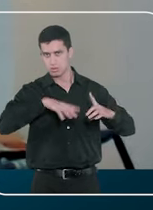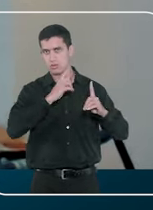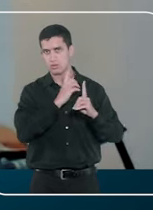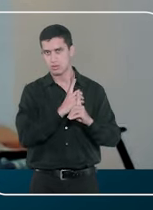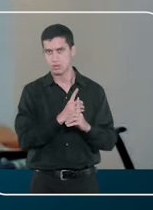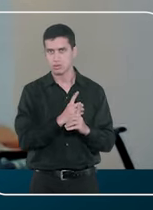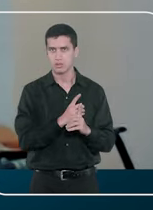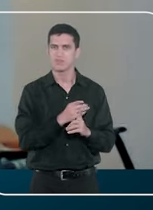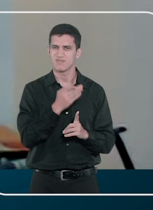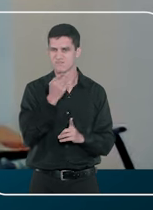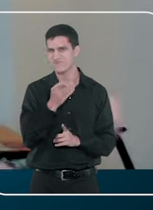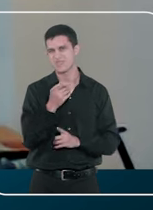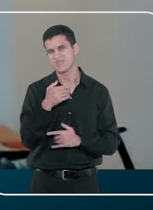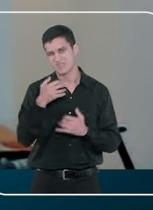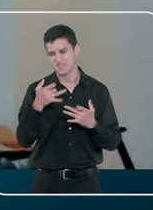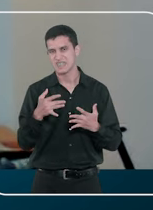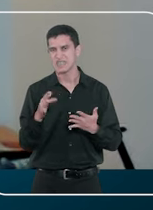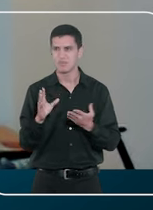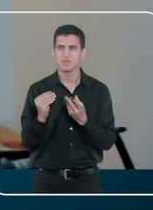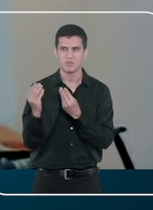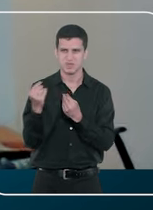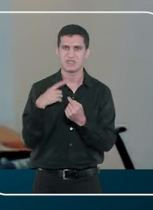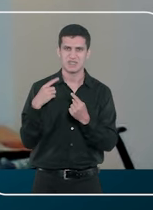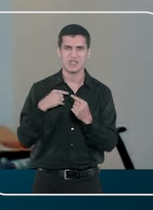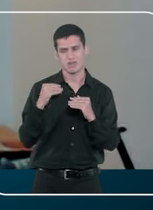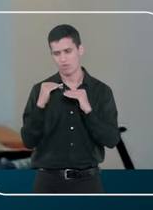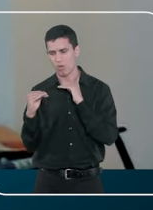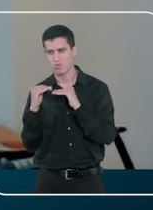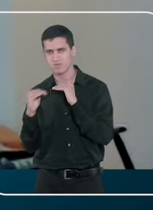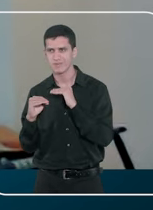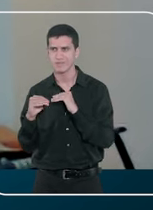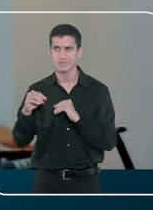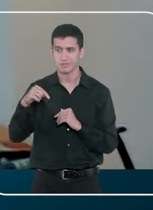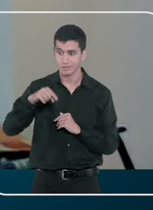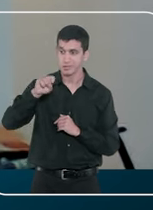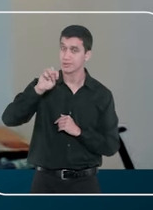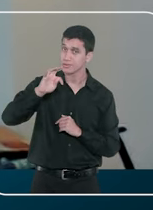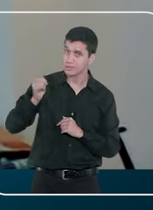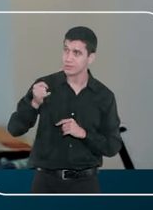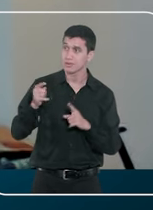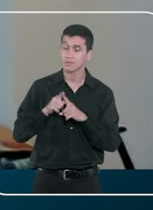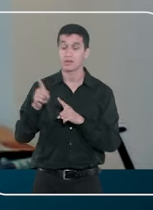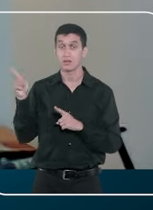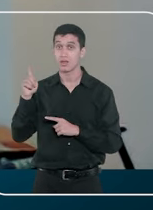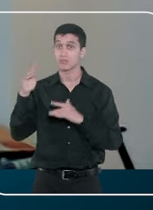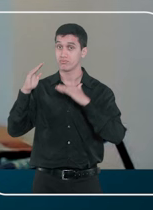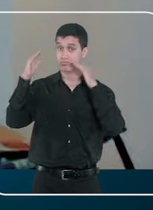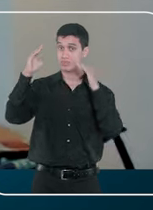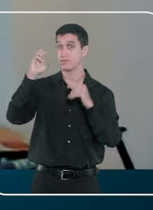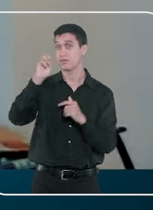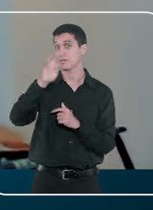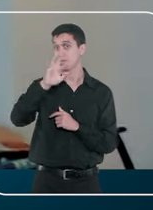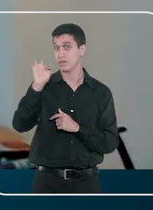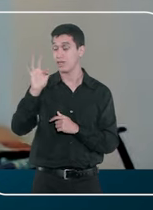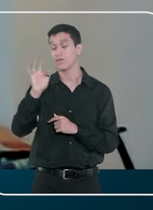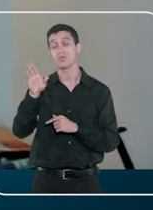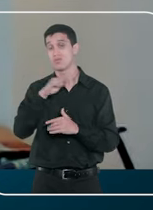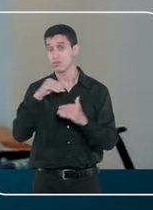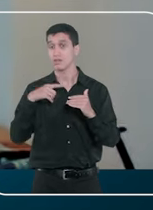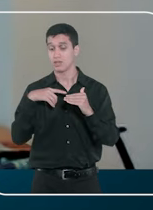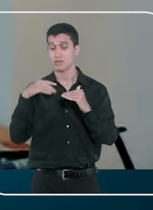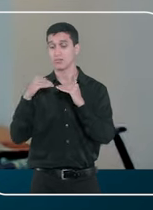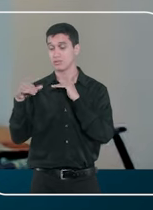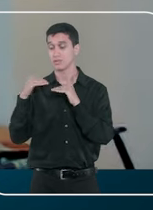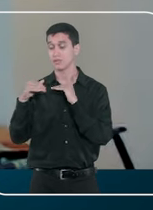de controvérsias, julgados tanto pelo STJ, pelo próprio Supremo Tribunal Federal, e o que me parece aqui que é o escopo de